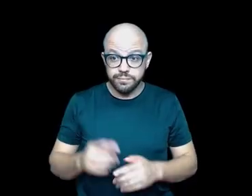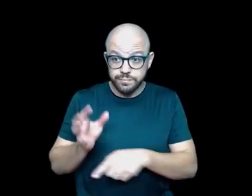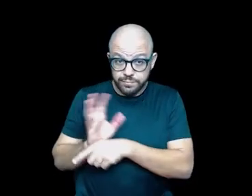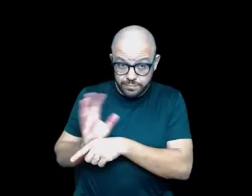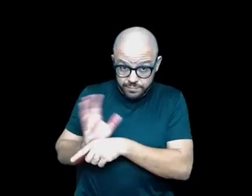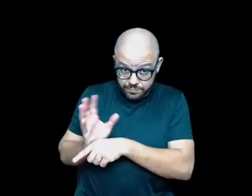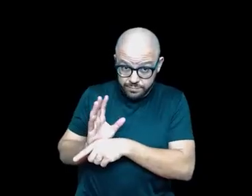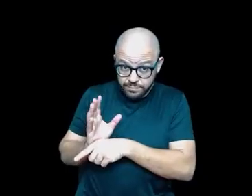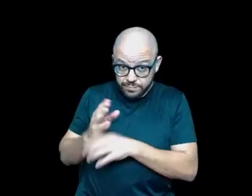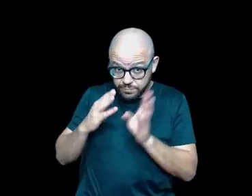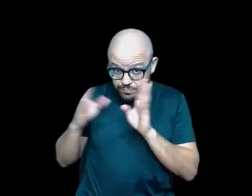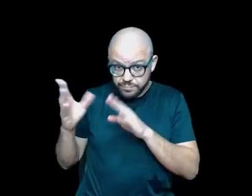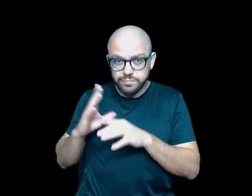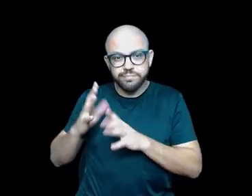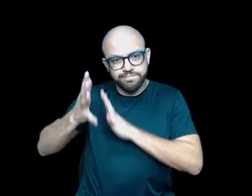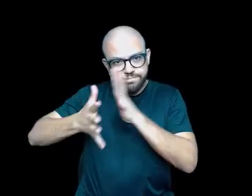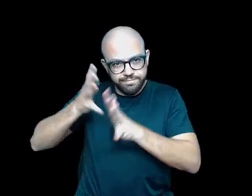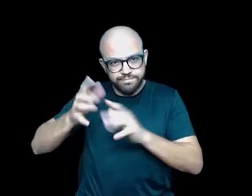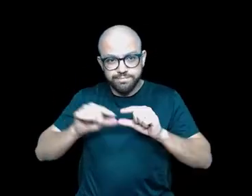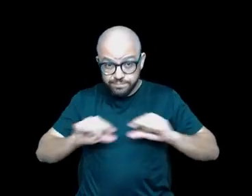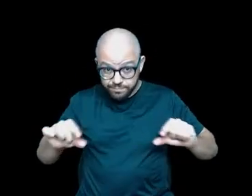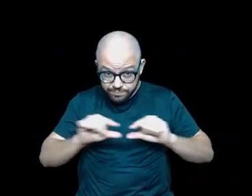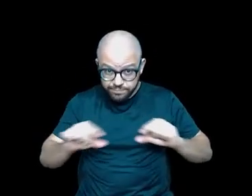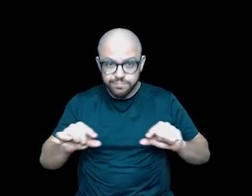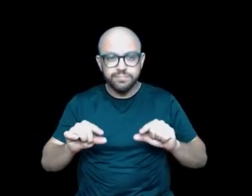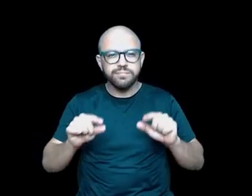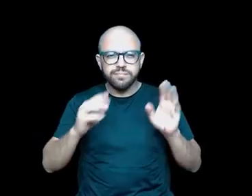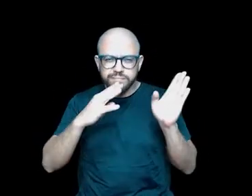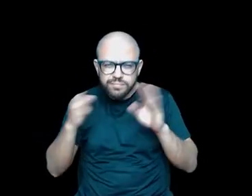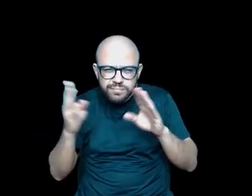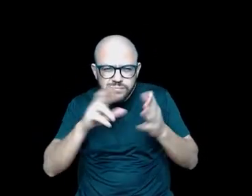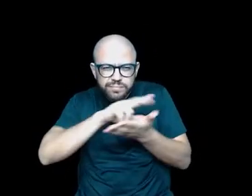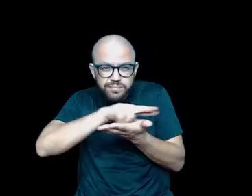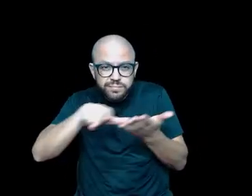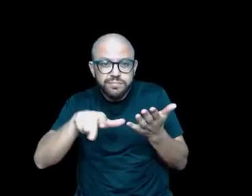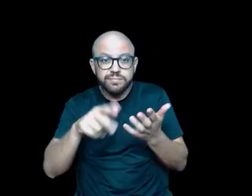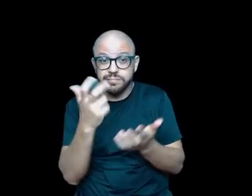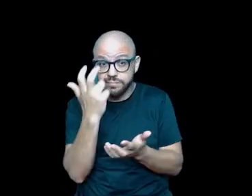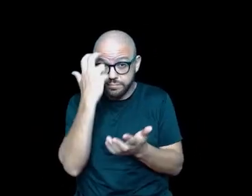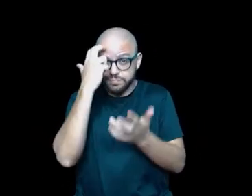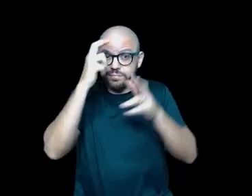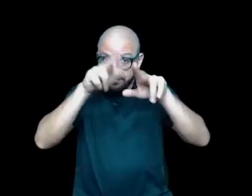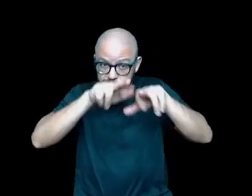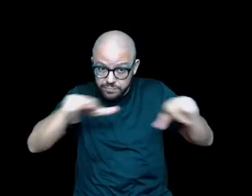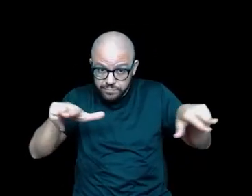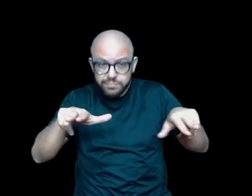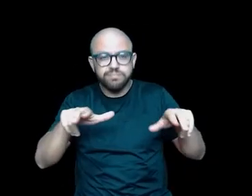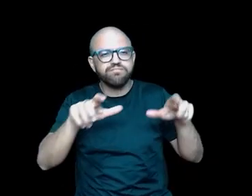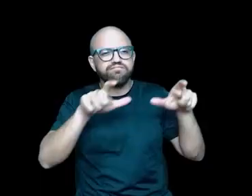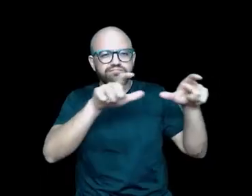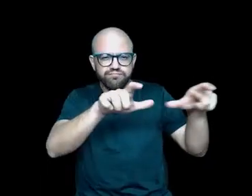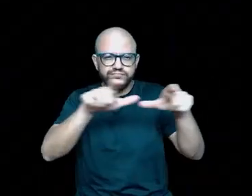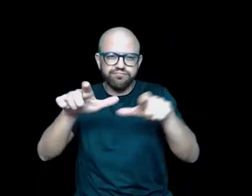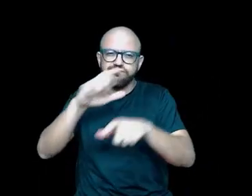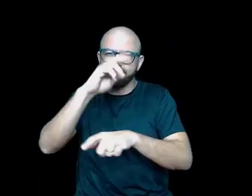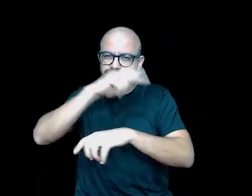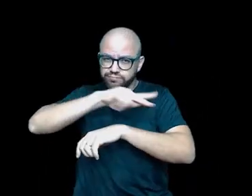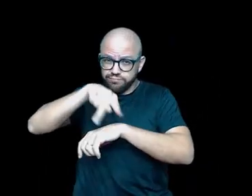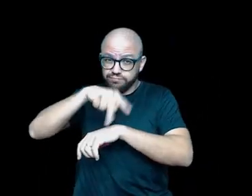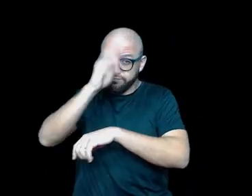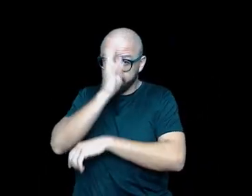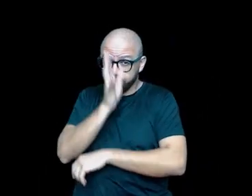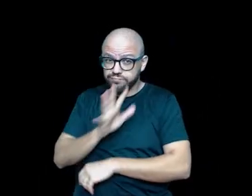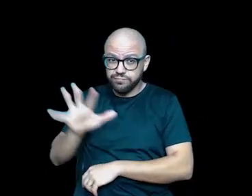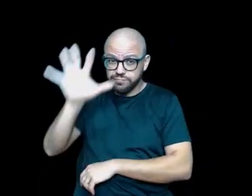O vídeo a seguir possui recursos de legenda e libras. Apresenta cenas dinâmicas que registram diversas manifestações culturais de todas